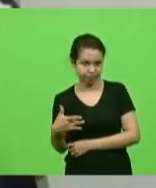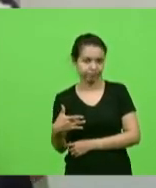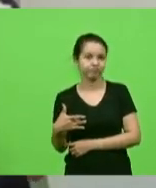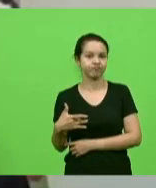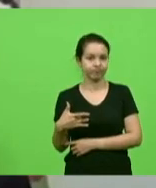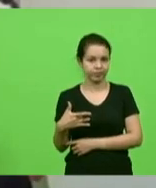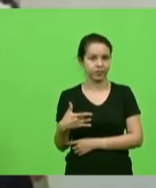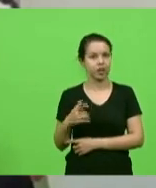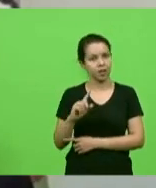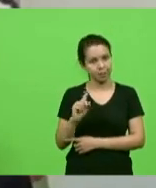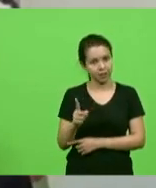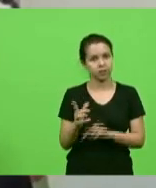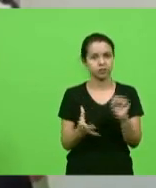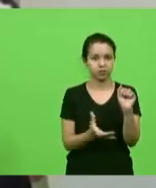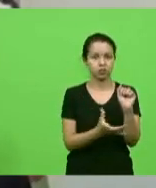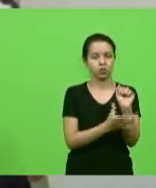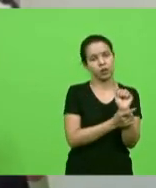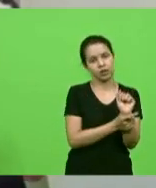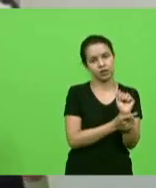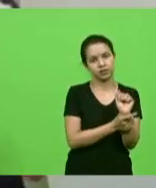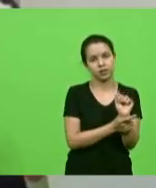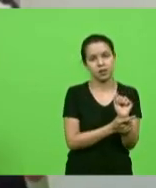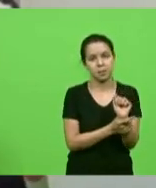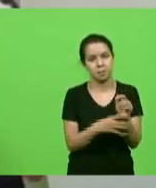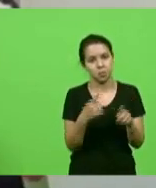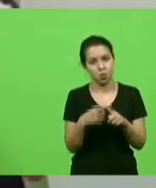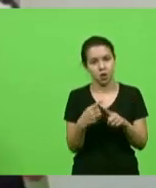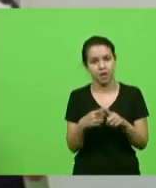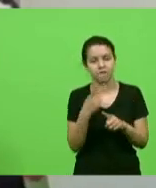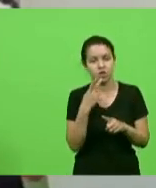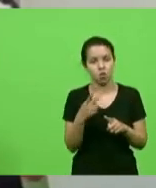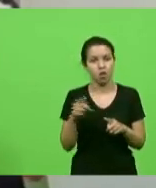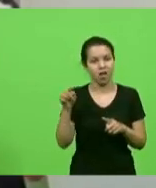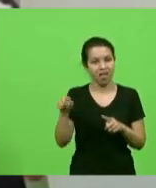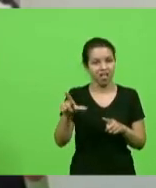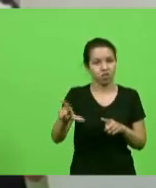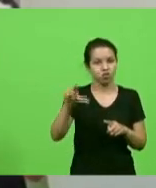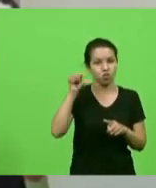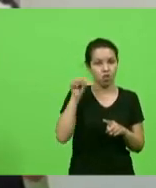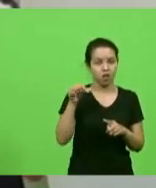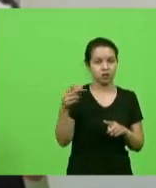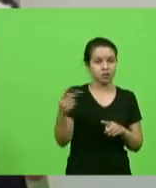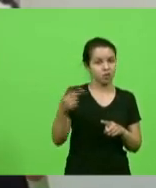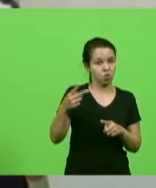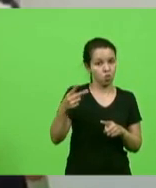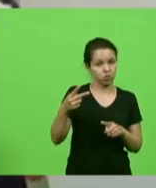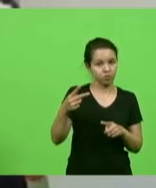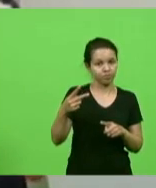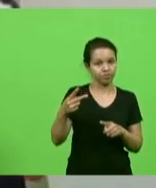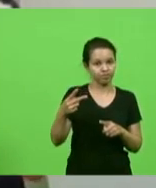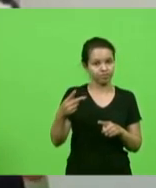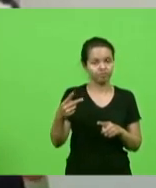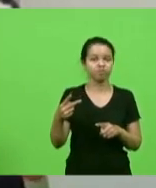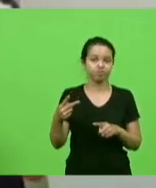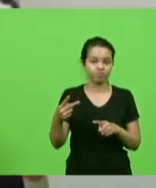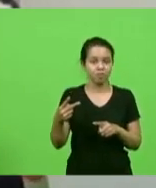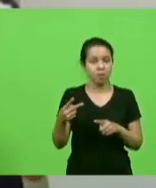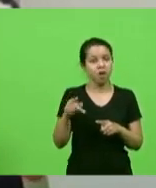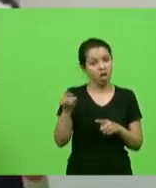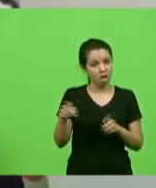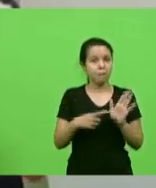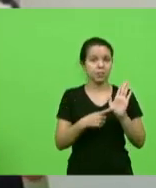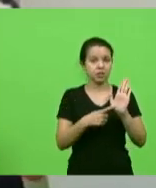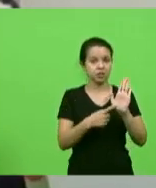do mandato de segurança observamos que ele havia sido Originalmente classificado a segunda posição apesar de ter apresentado